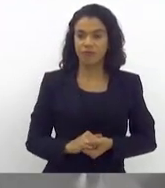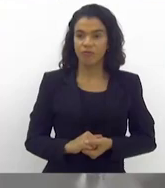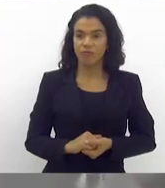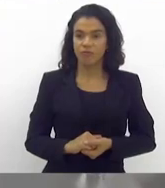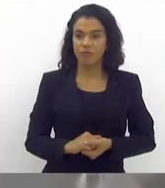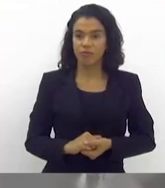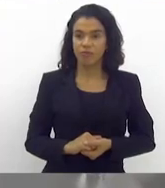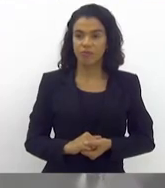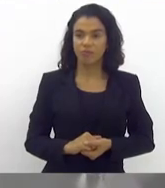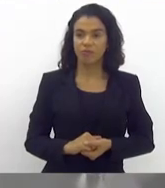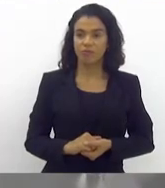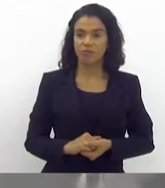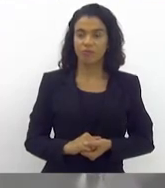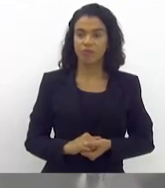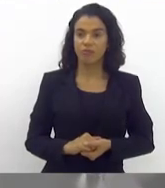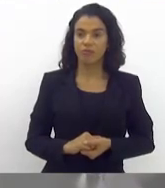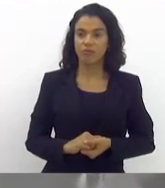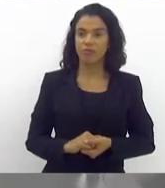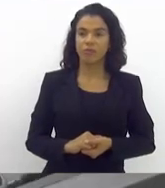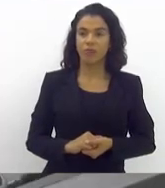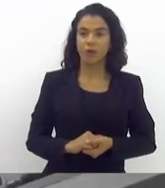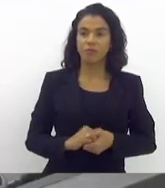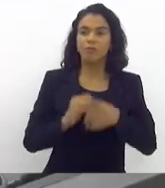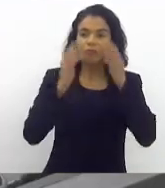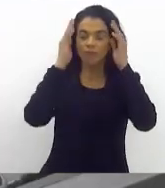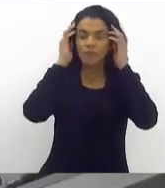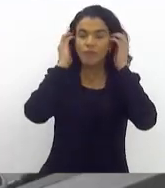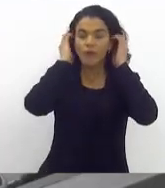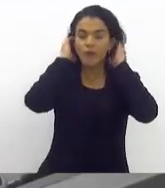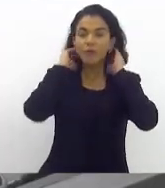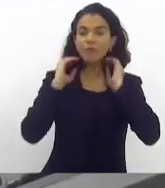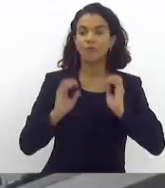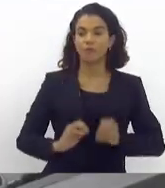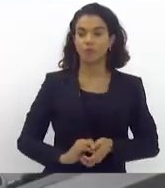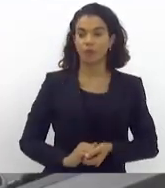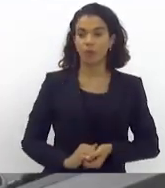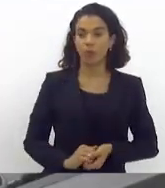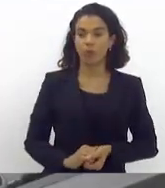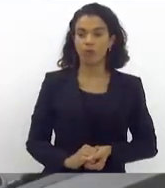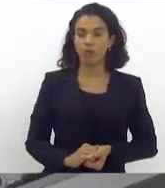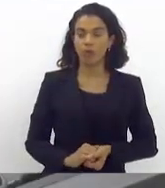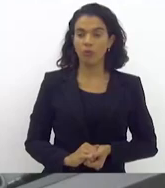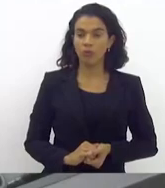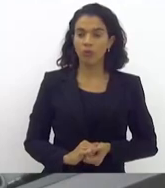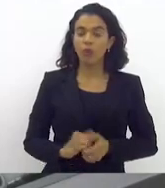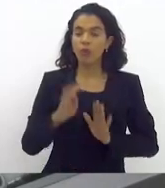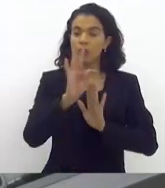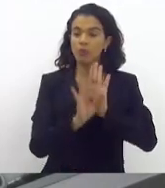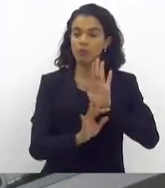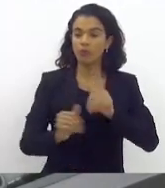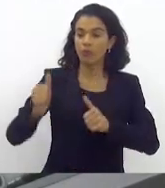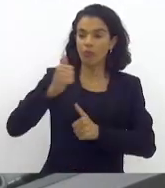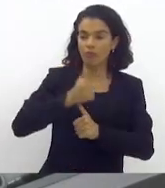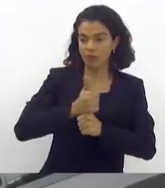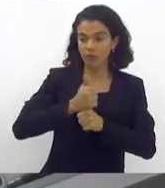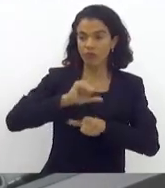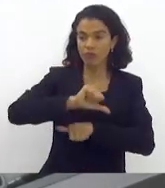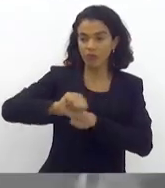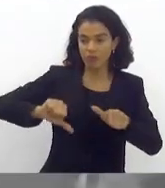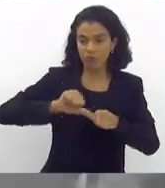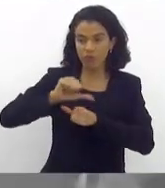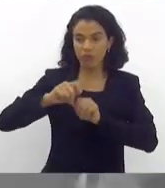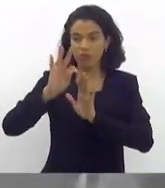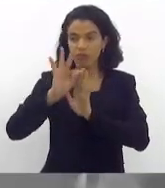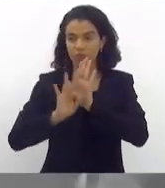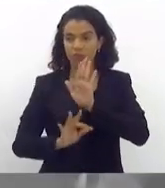13. Mas esse erro vai ser corrigido no texto final da emenda, do substitutivo. Só para